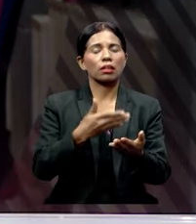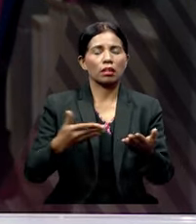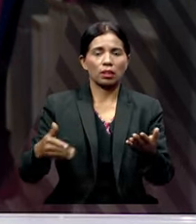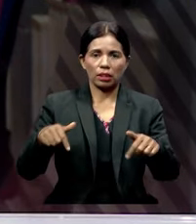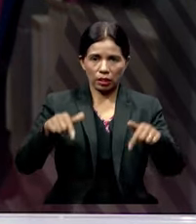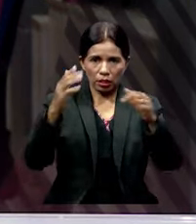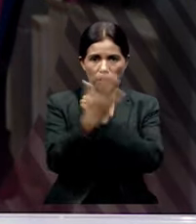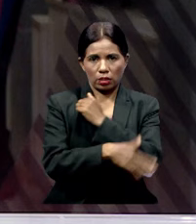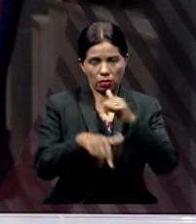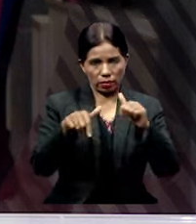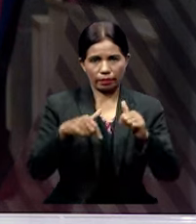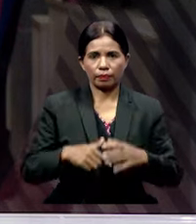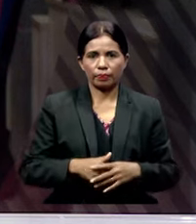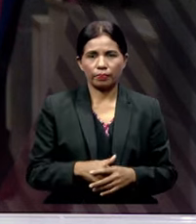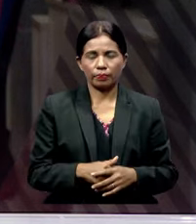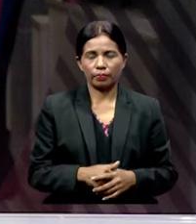relaram.